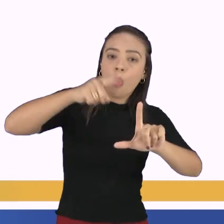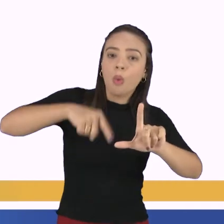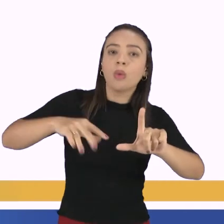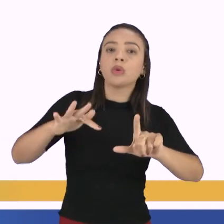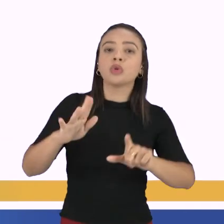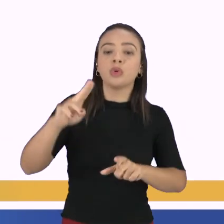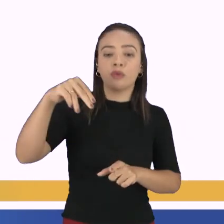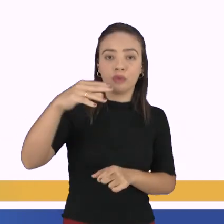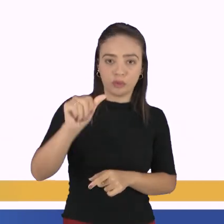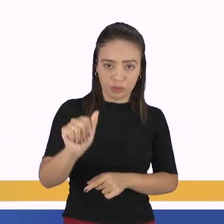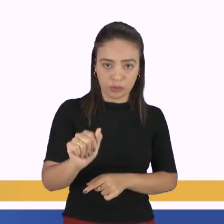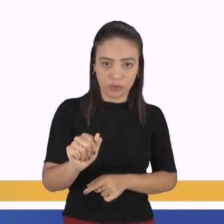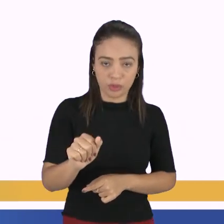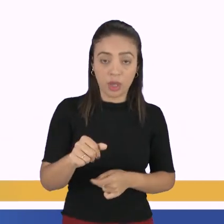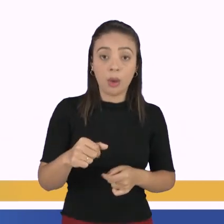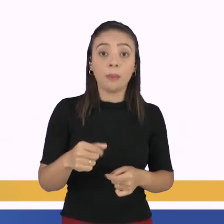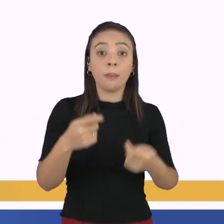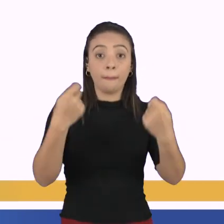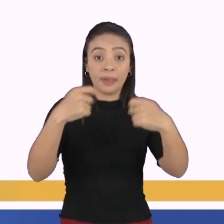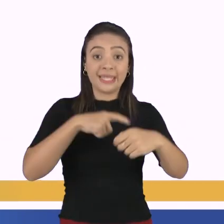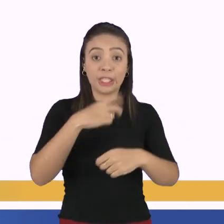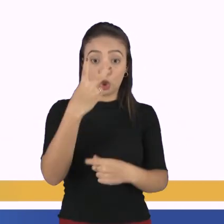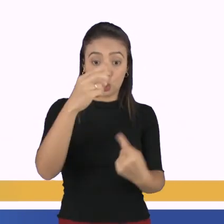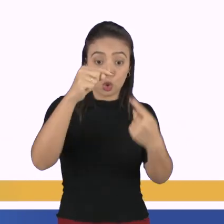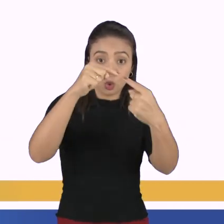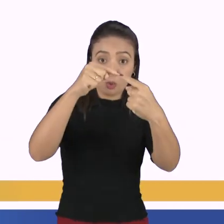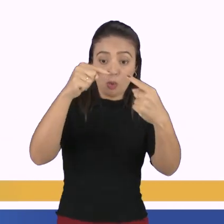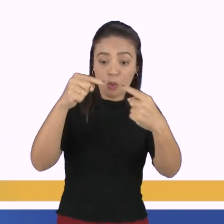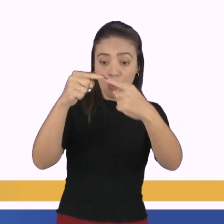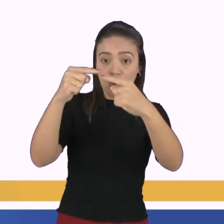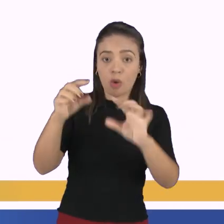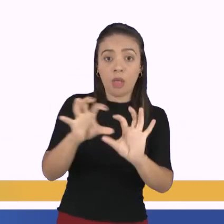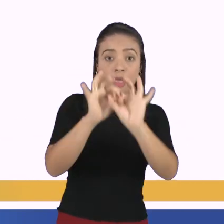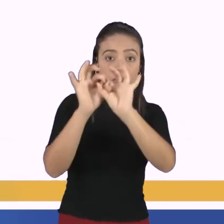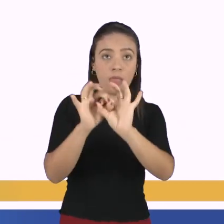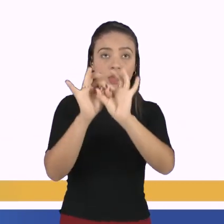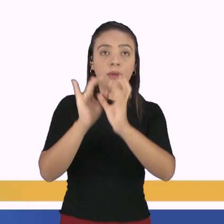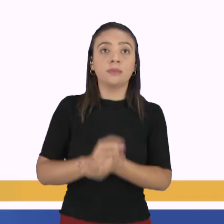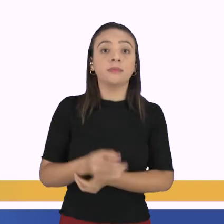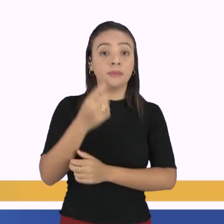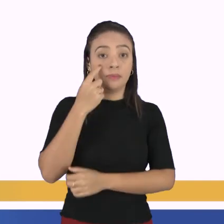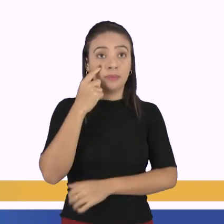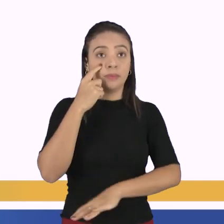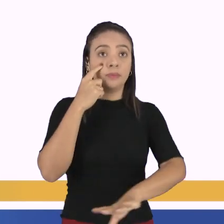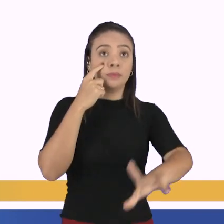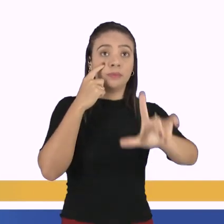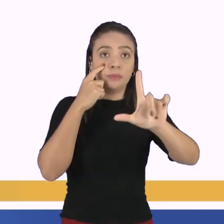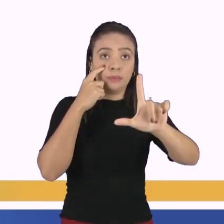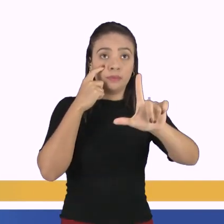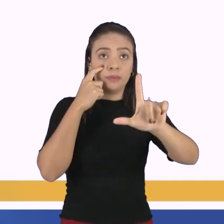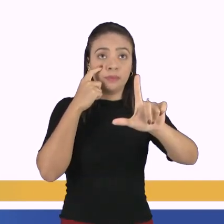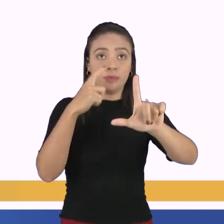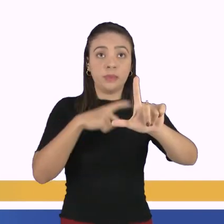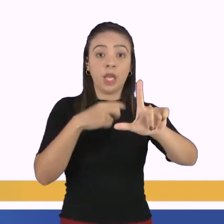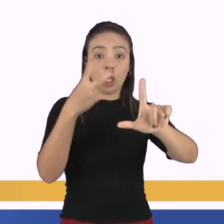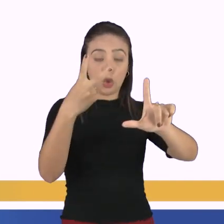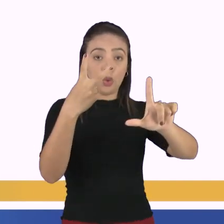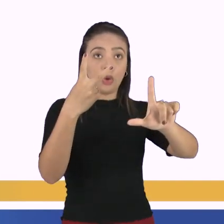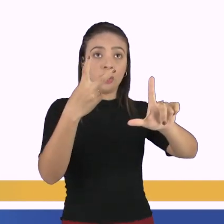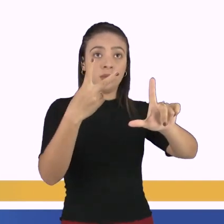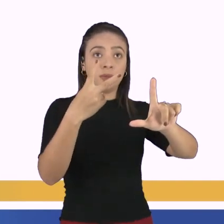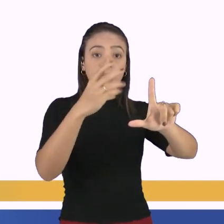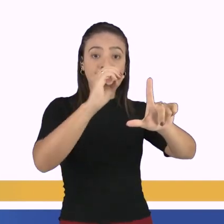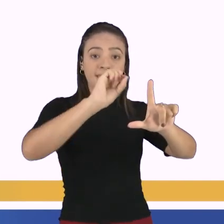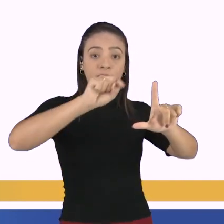ter 2 pontos e ligá-los, certinho? Então, ó, eu coloco no plano cartesiano esses 2 pontos, o